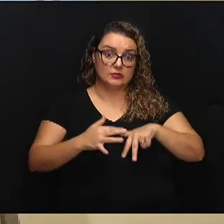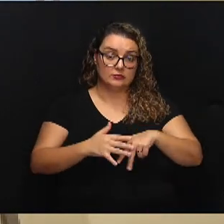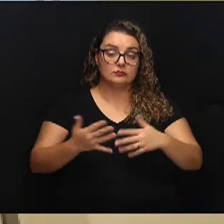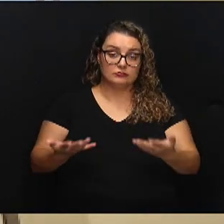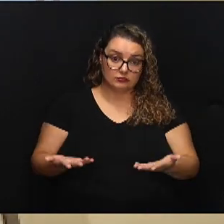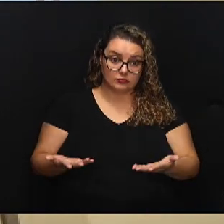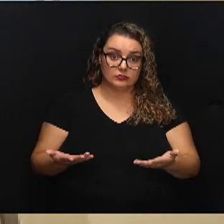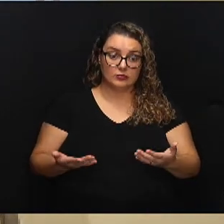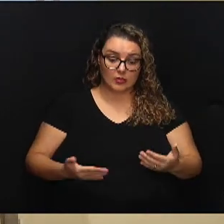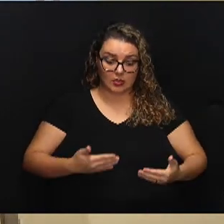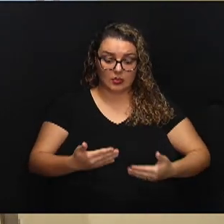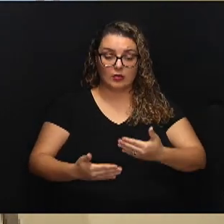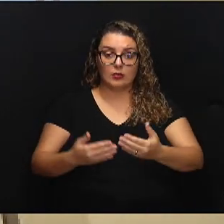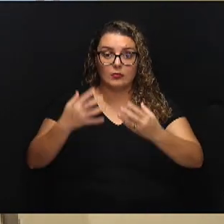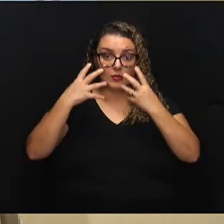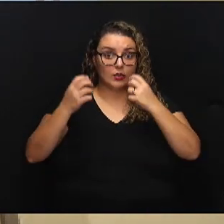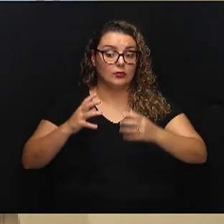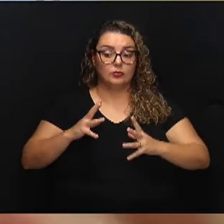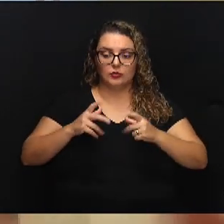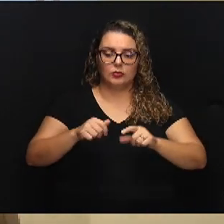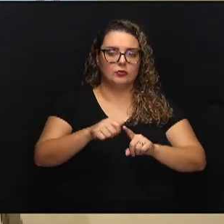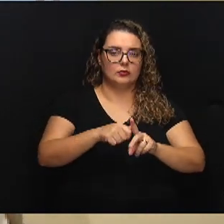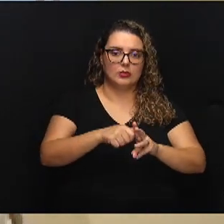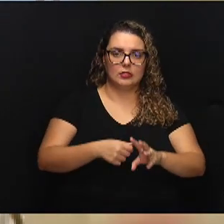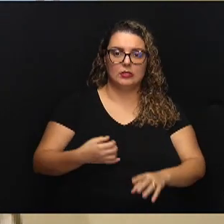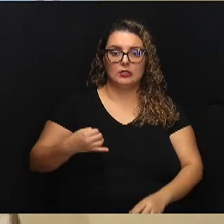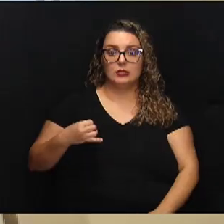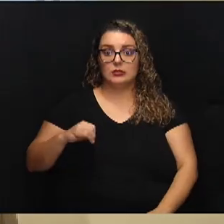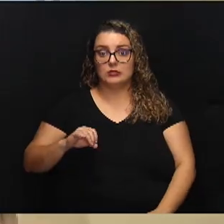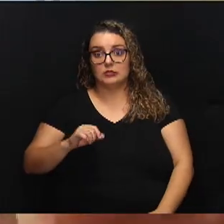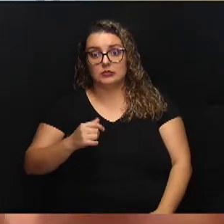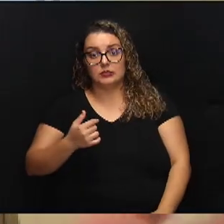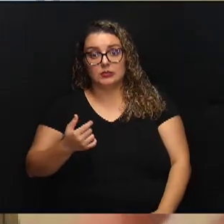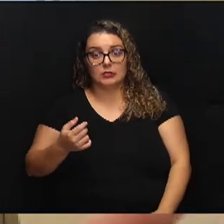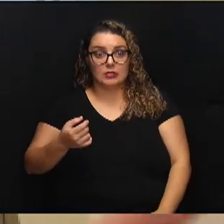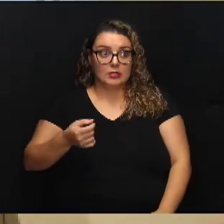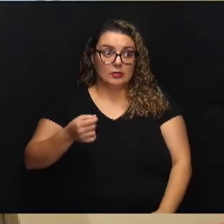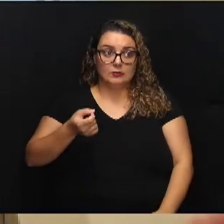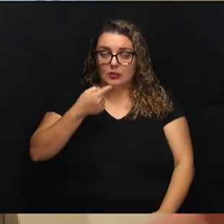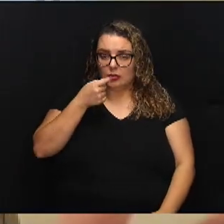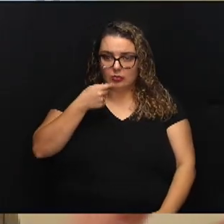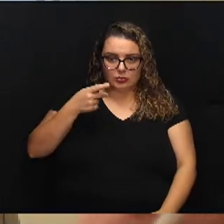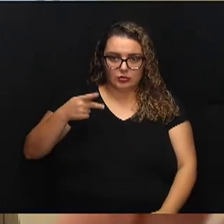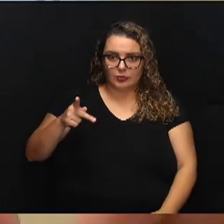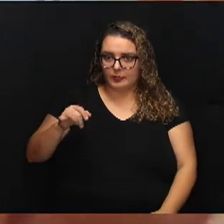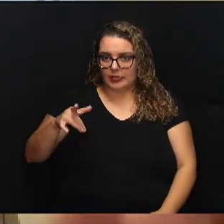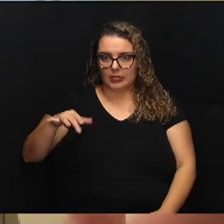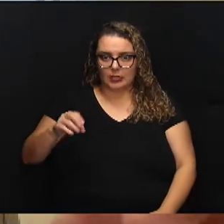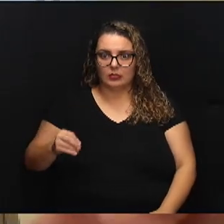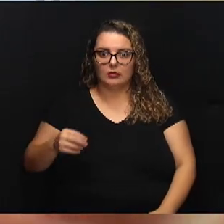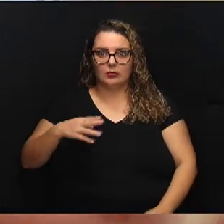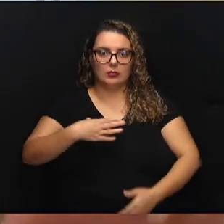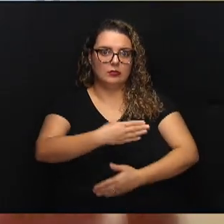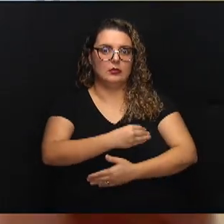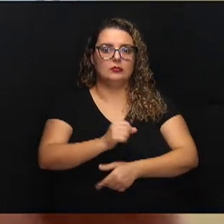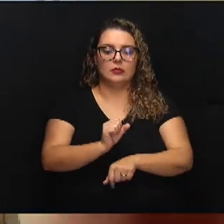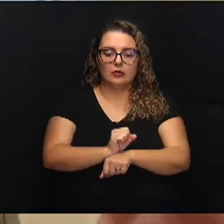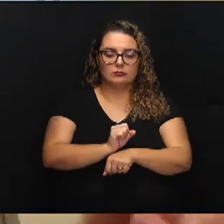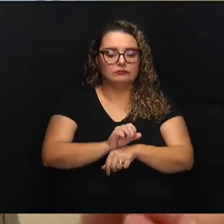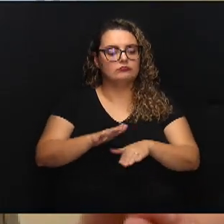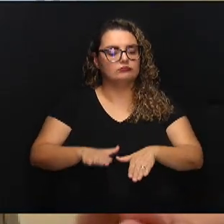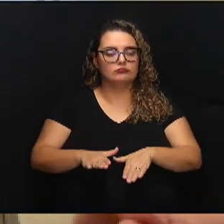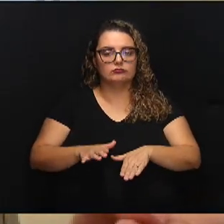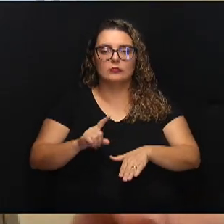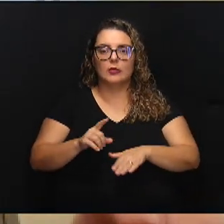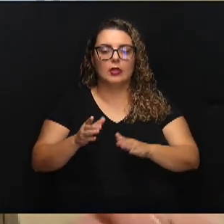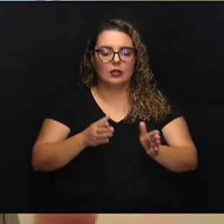ele passa por um estresse todo mês. Se eu uso o anticoncepcional, se eu estou amamentando, são períodos que a gente fala de stand-by. Ele fica ali paradinho, ele não